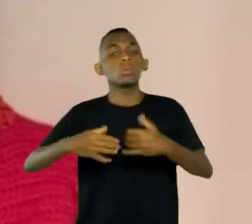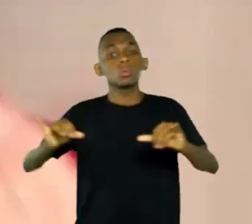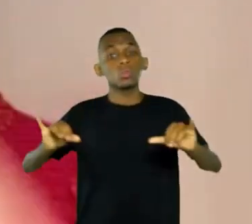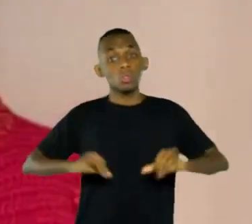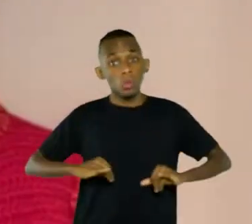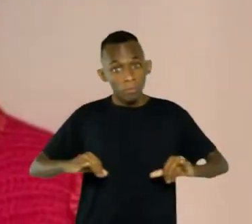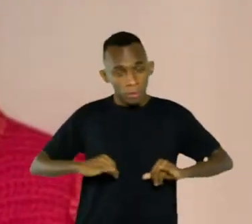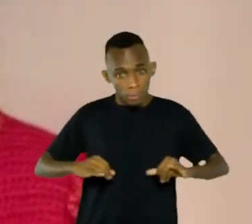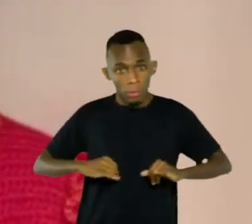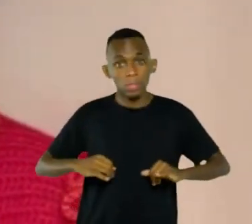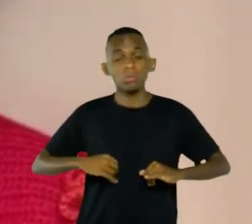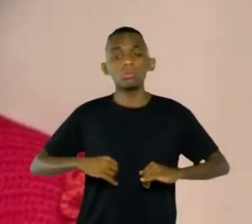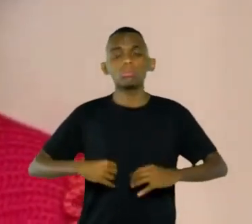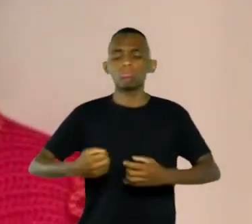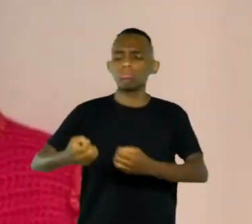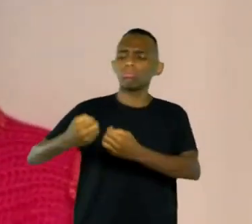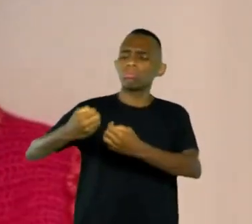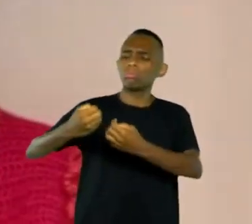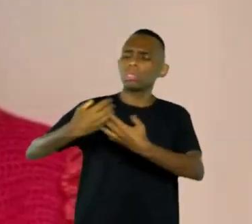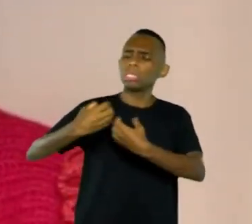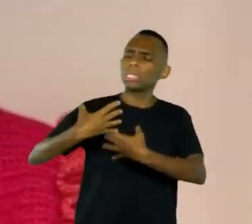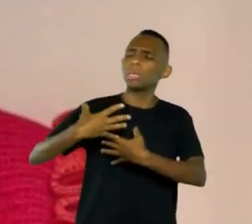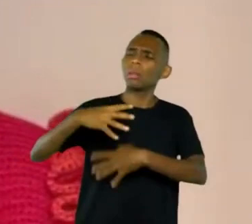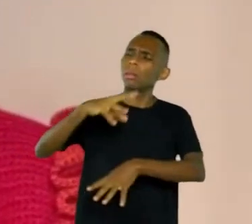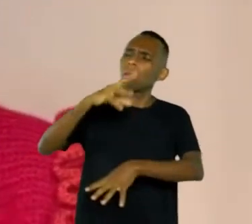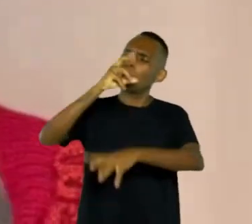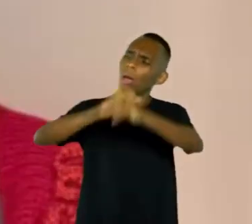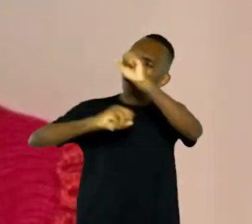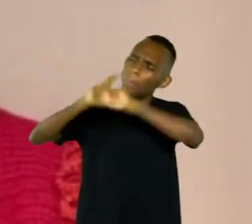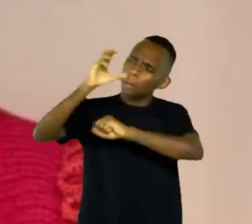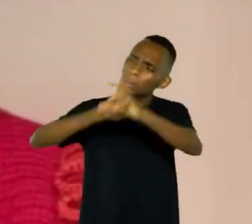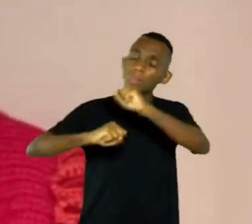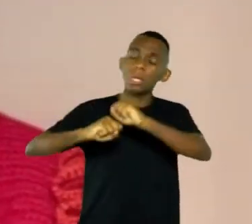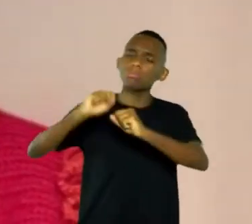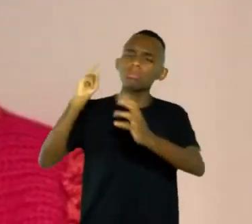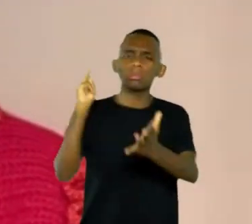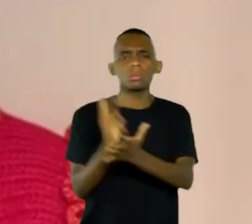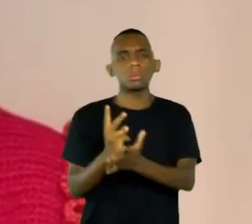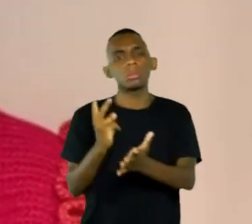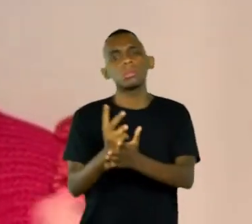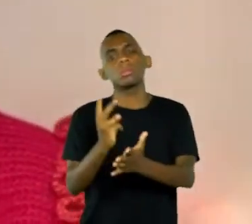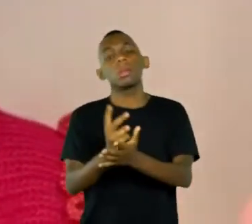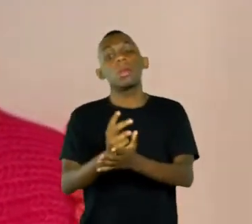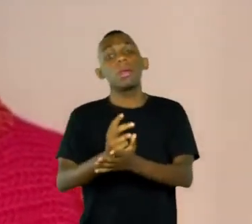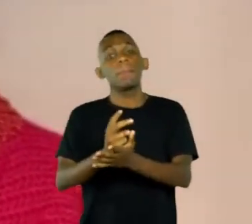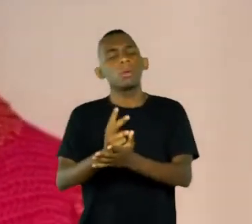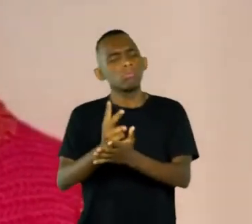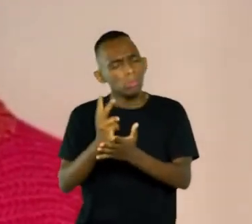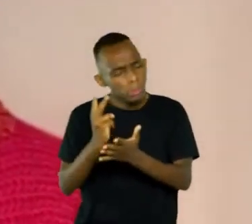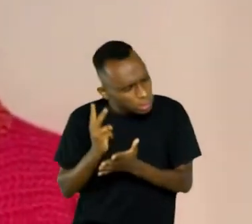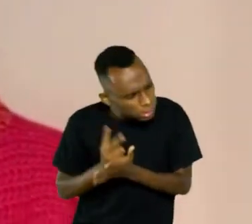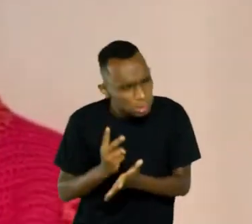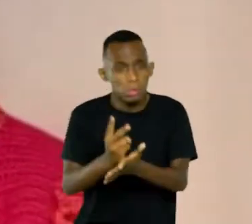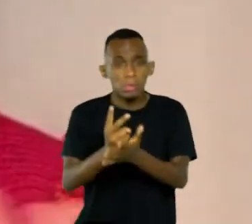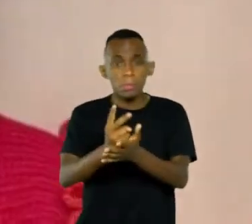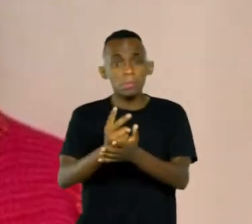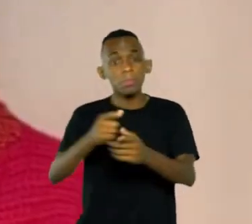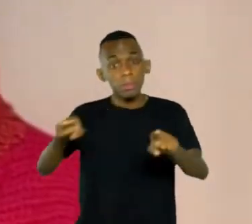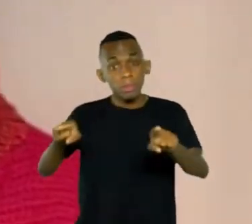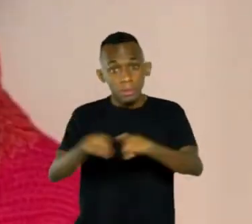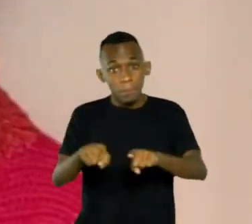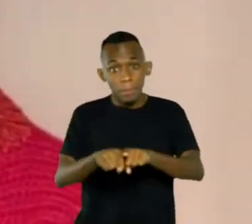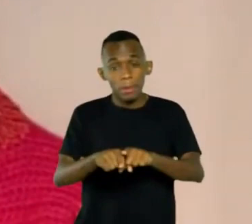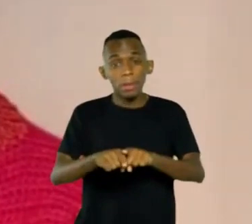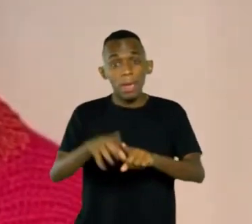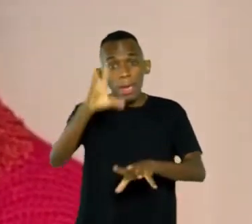Ela te ensina a impermanência o tempo todo. O nosso aprendizado é sobre a impermanência e sobre amar, sobre